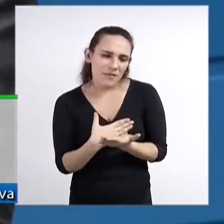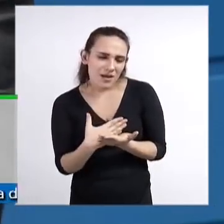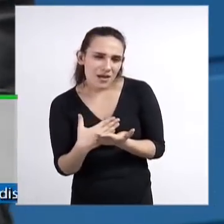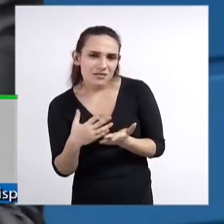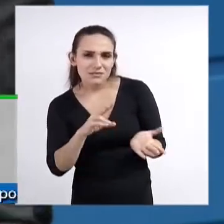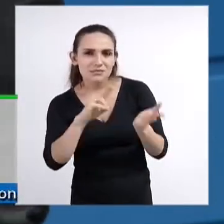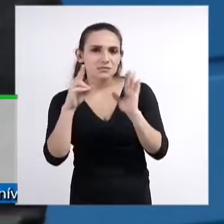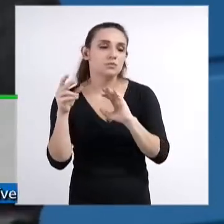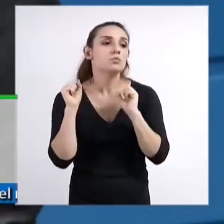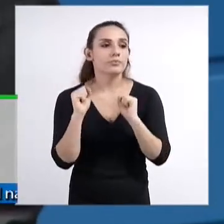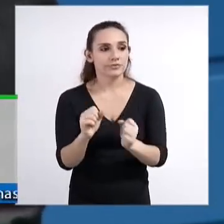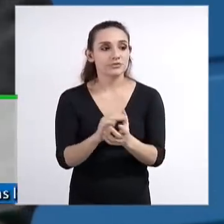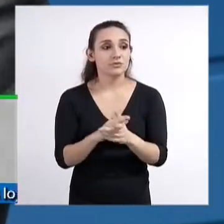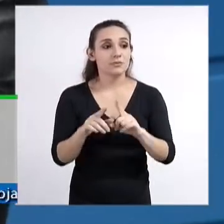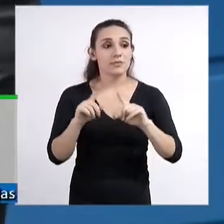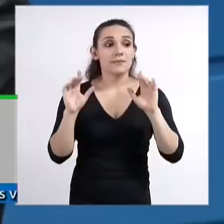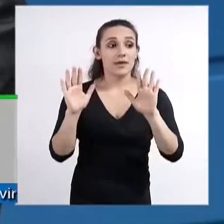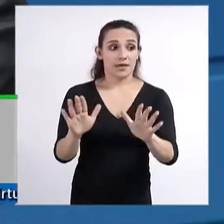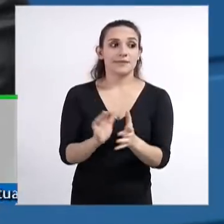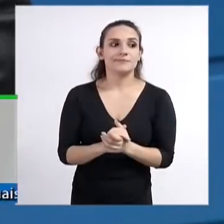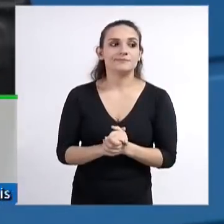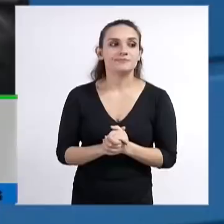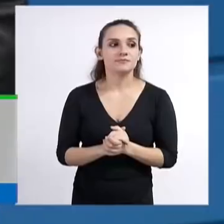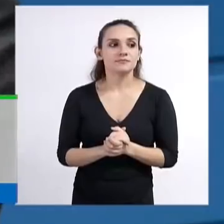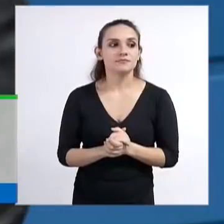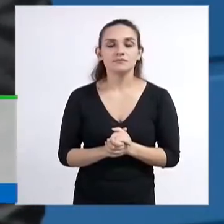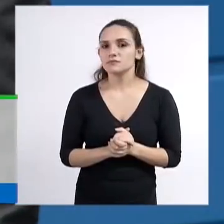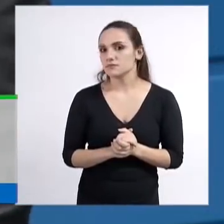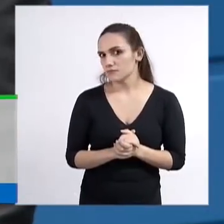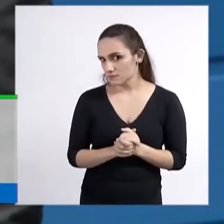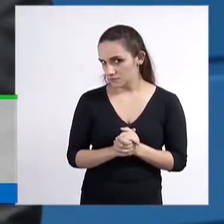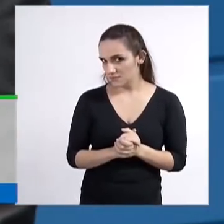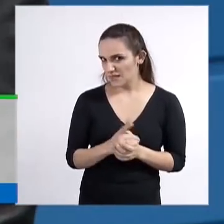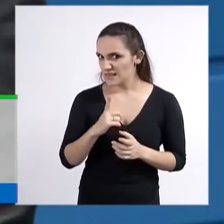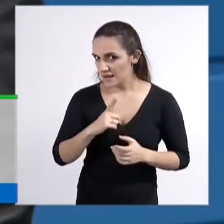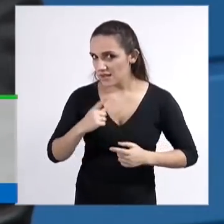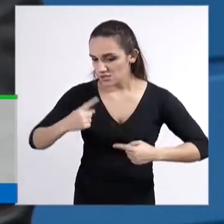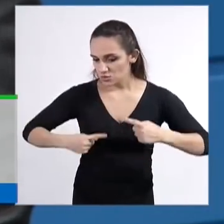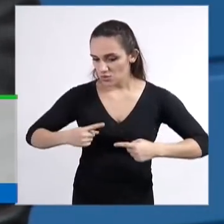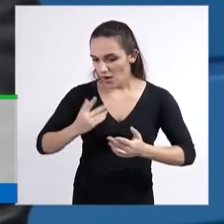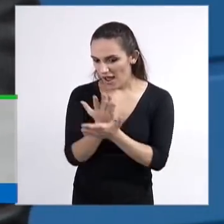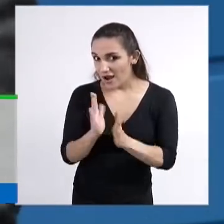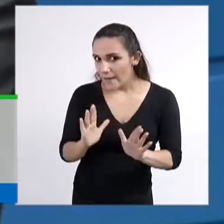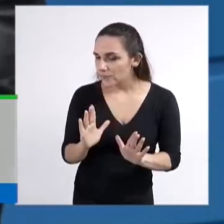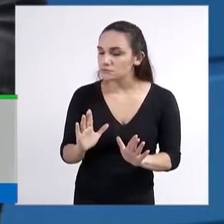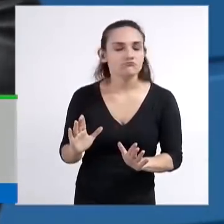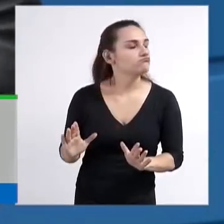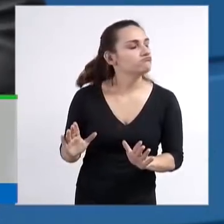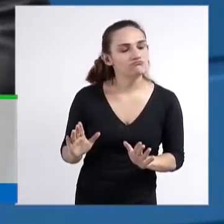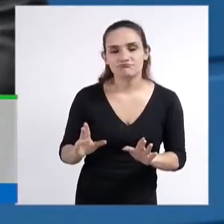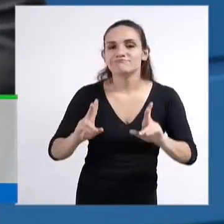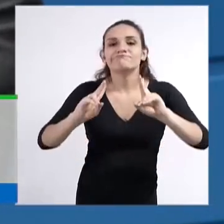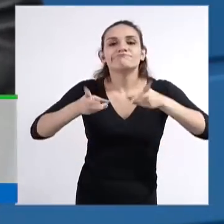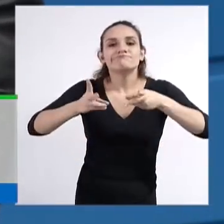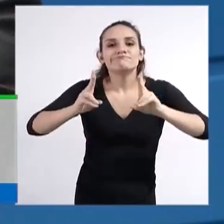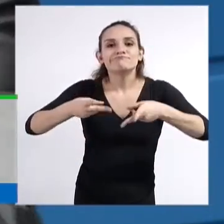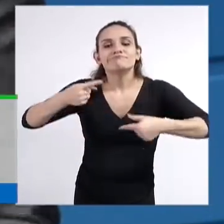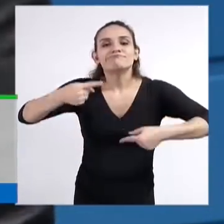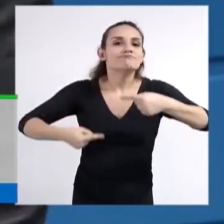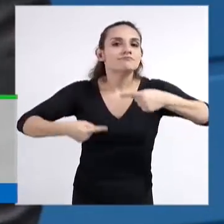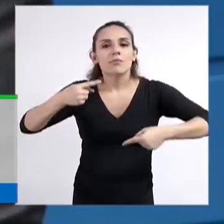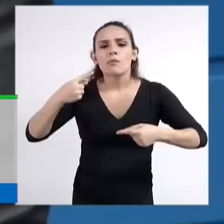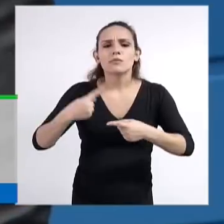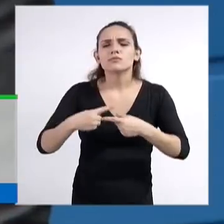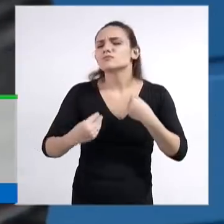vem. Agora, evidente que isso não fecha a discussão acerca desse assunto, do impacto que isso pode gerar